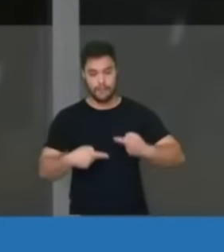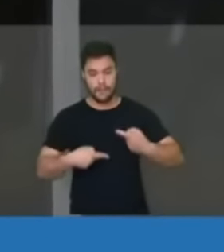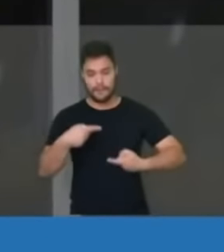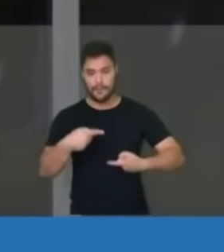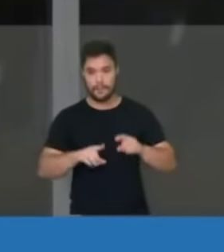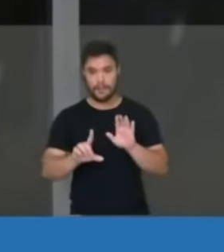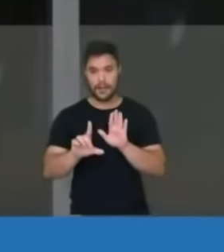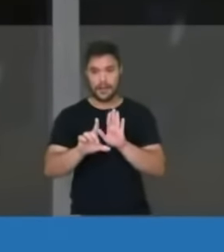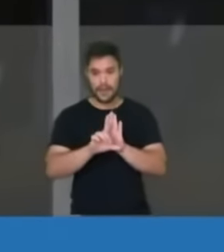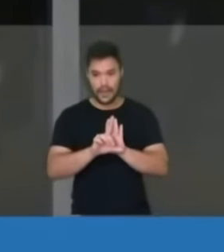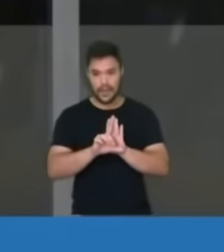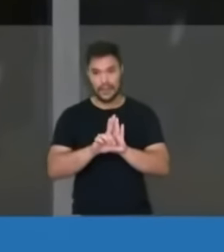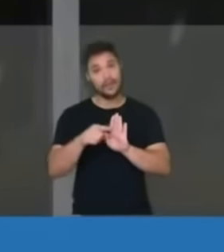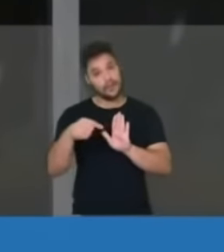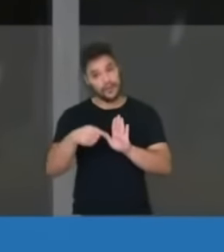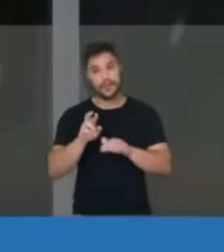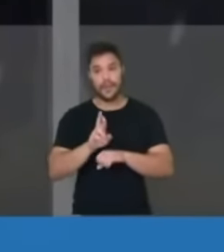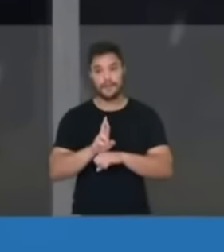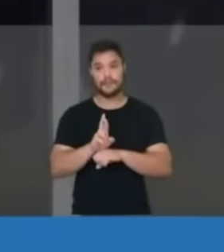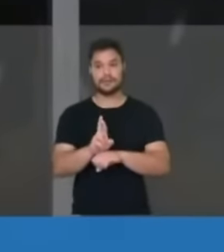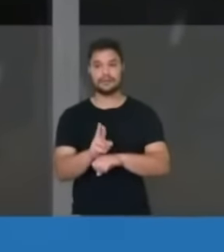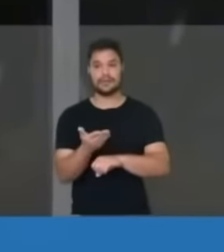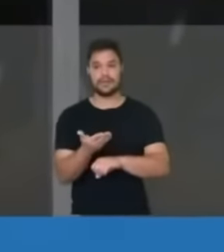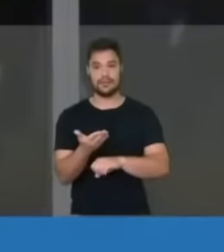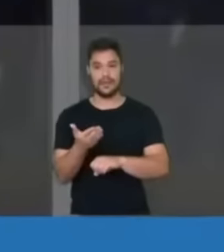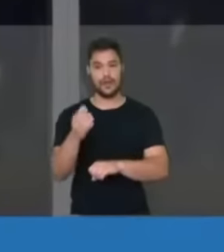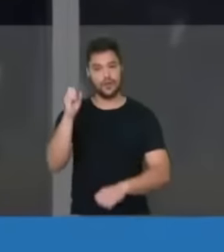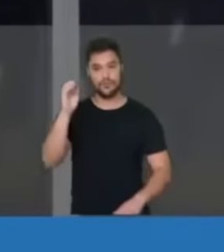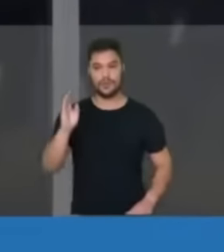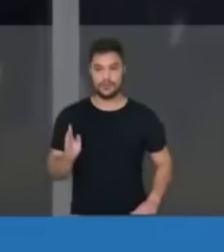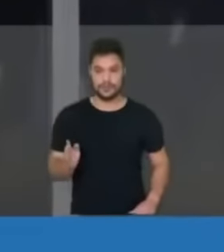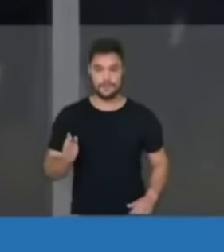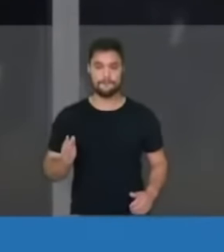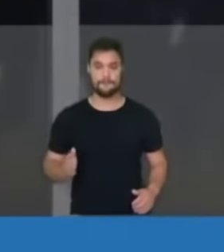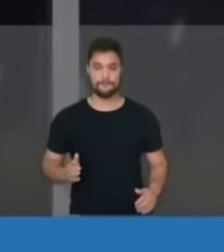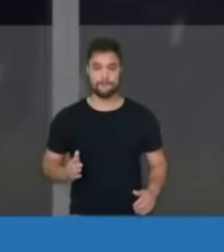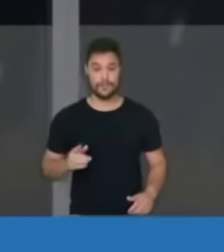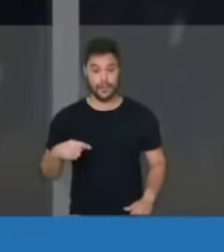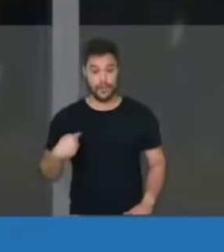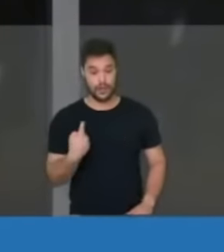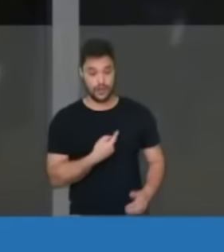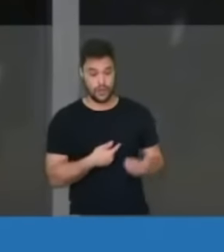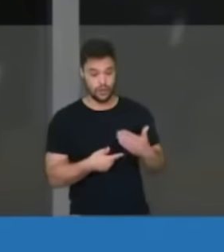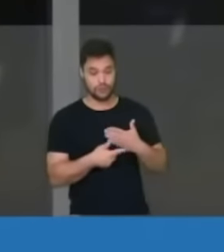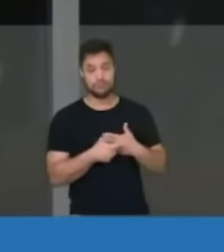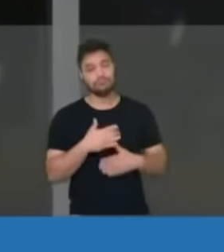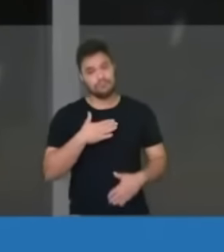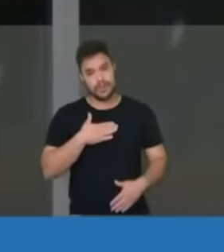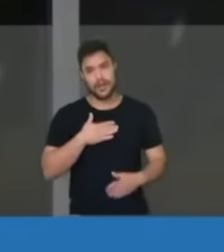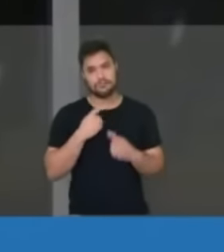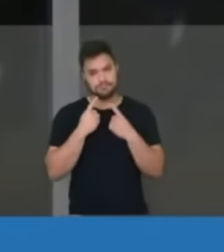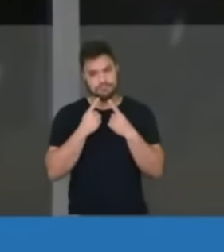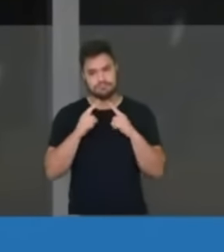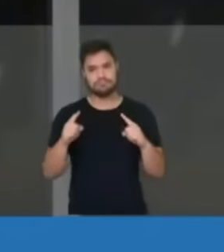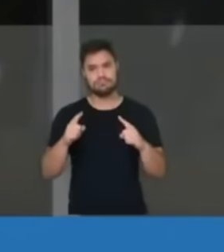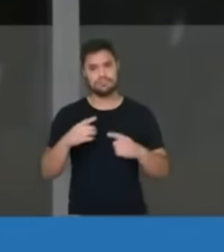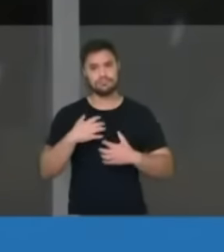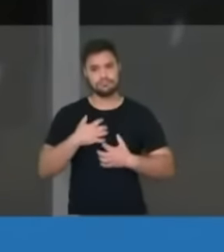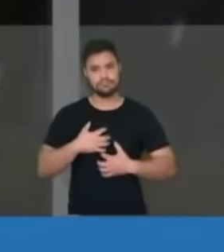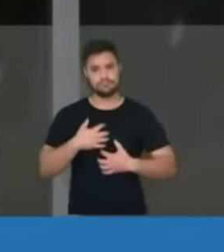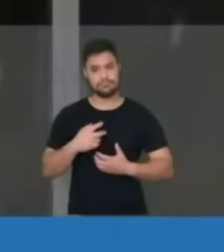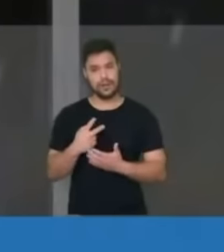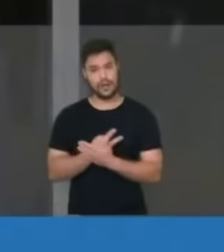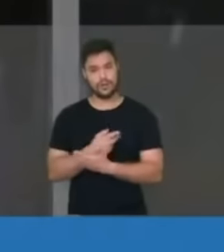a grande representatividade da nação brasileira. Então, cabe aqui toda a minha indignação em relação ao que está acontecendo no